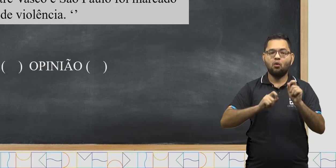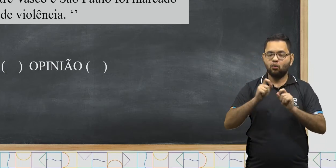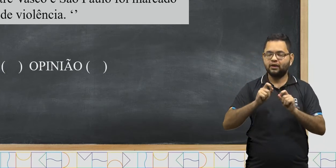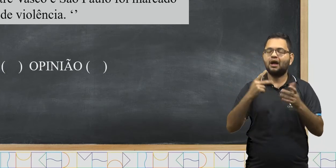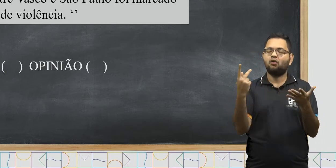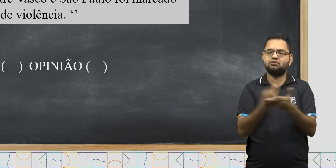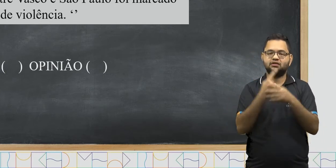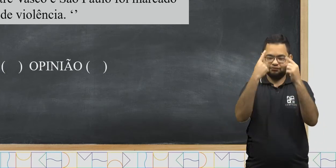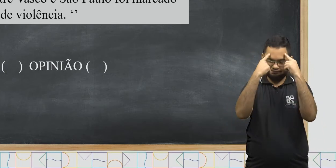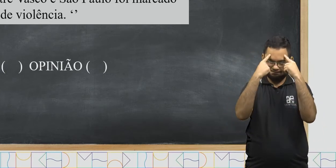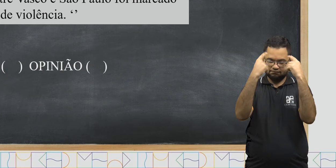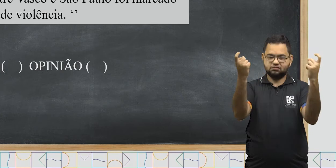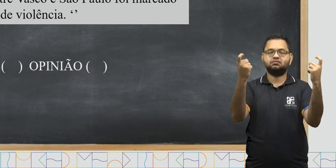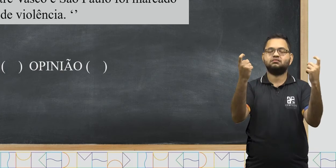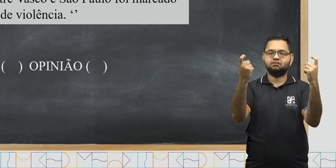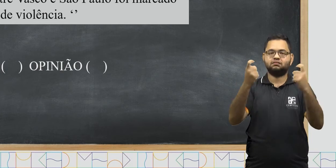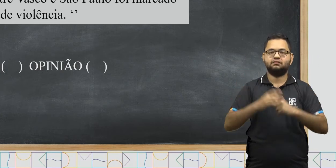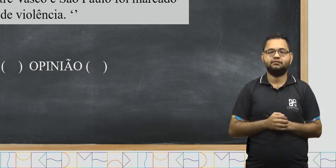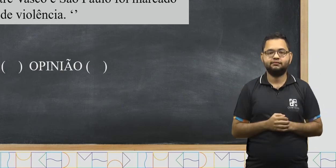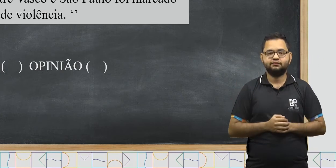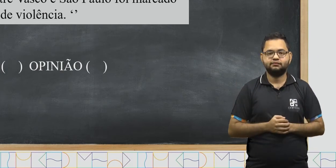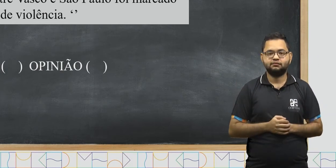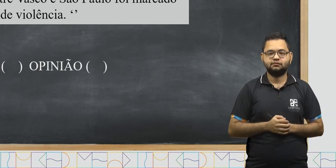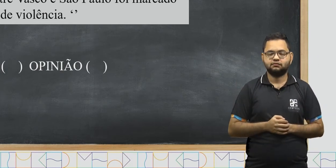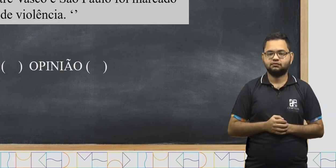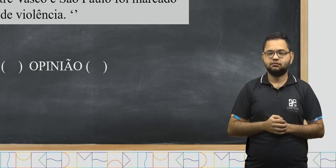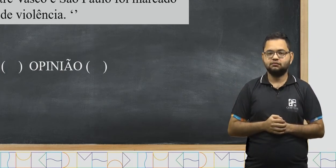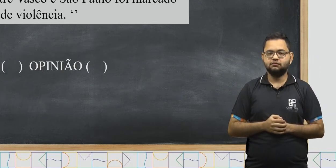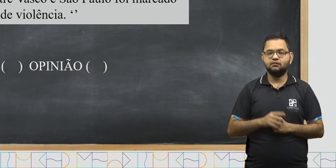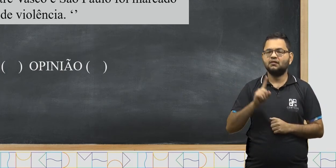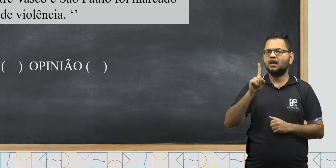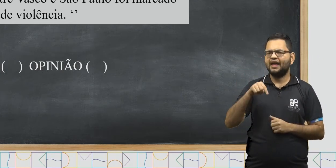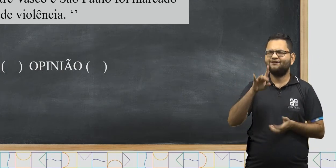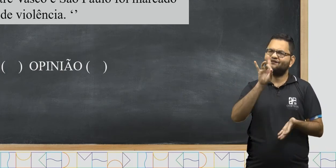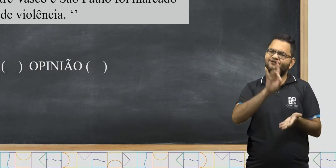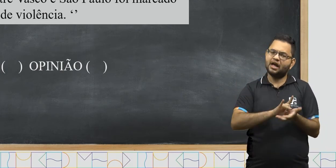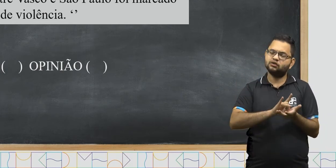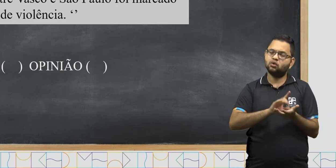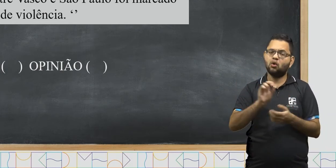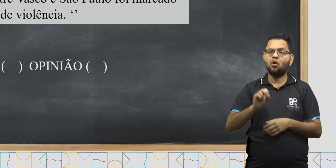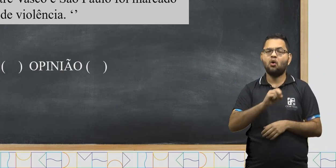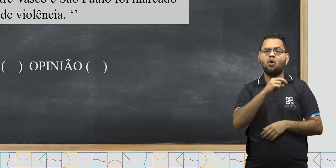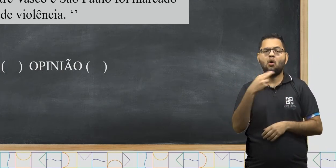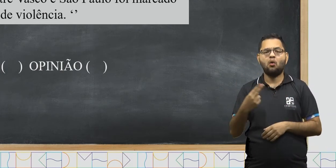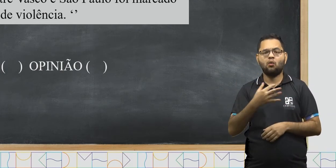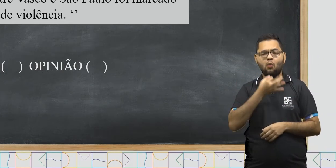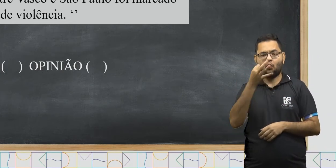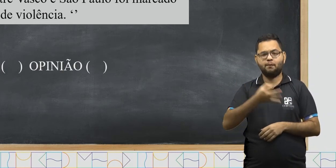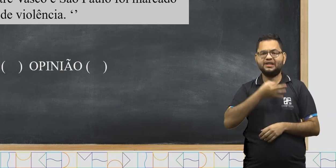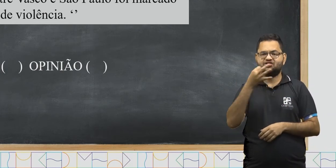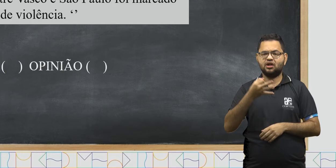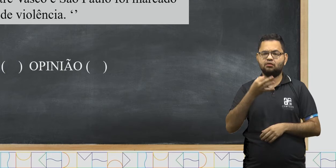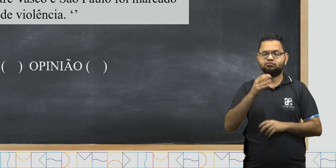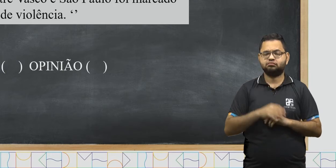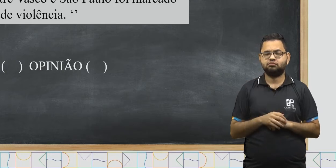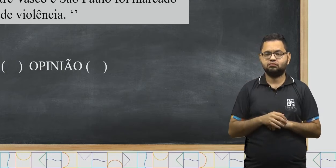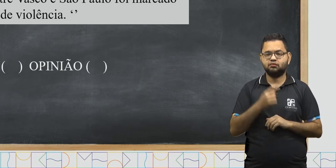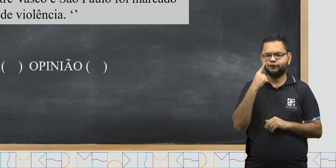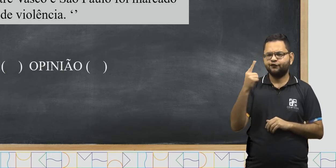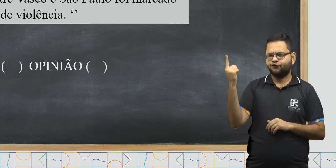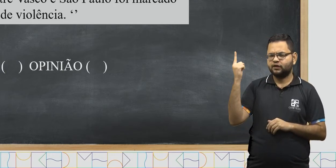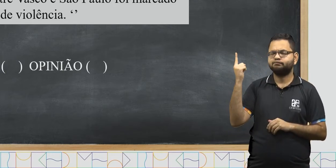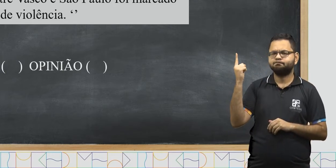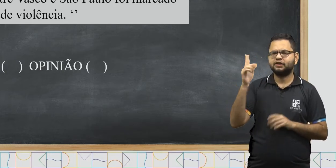foi marcado por um caso de violência. Temos aqui um fato ou nós temos aqui